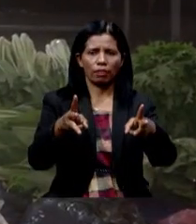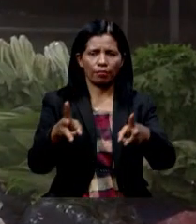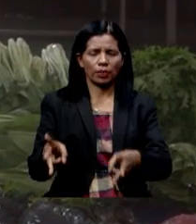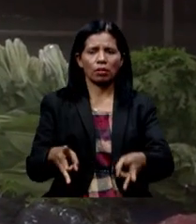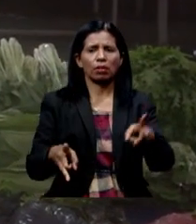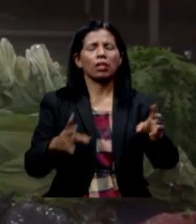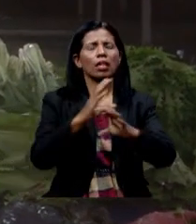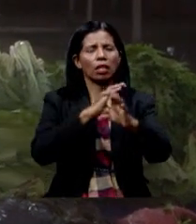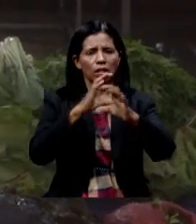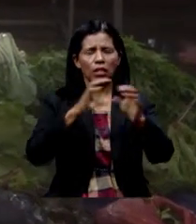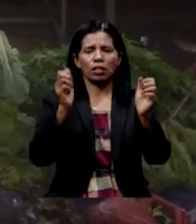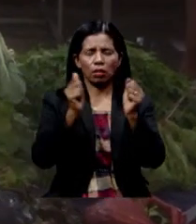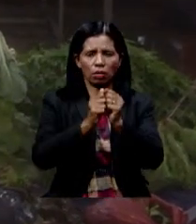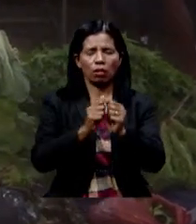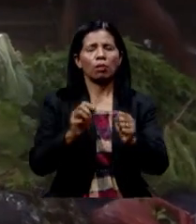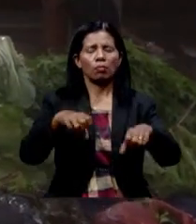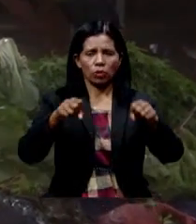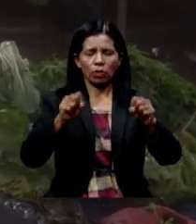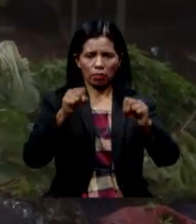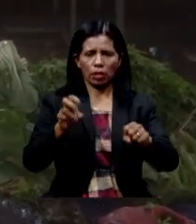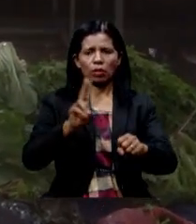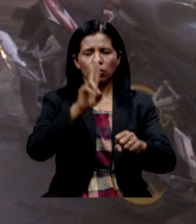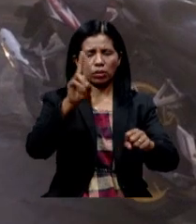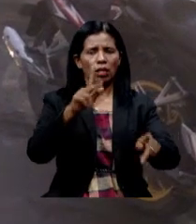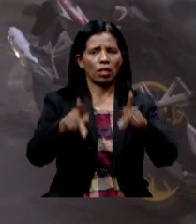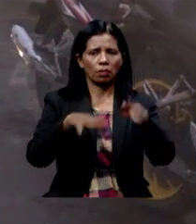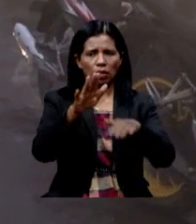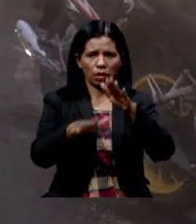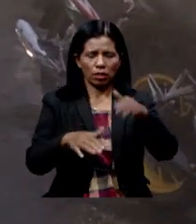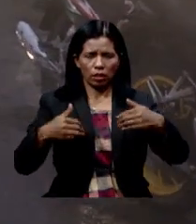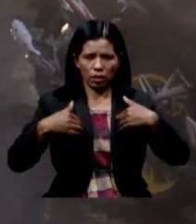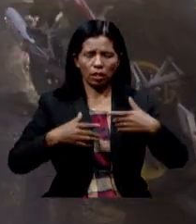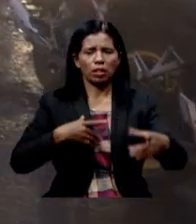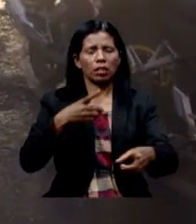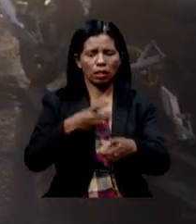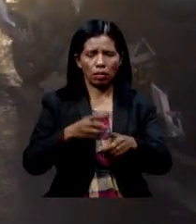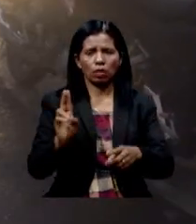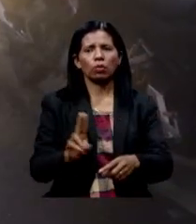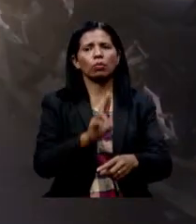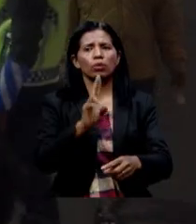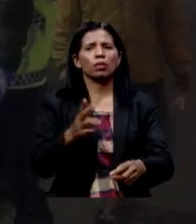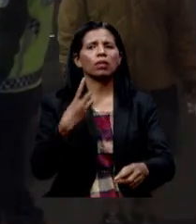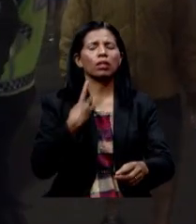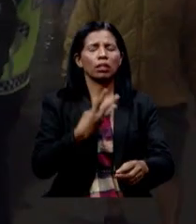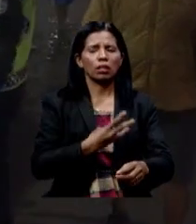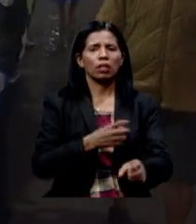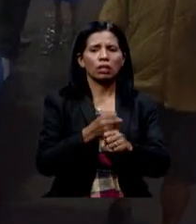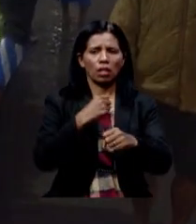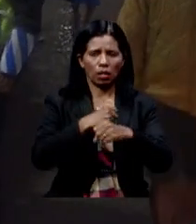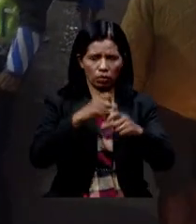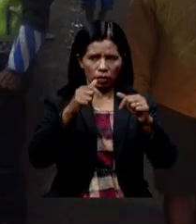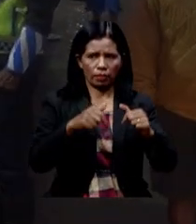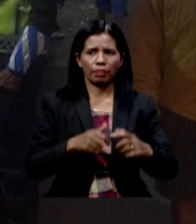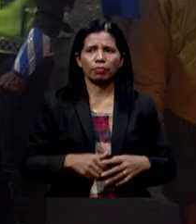careta ou motor bele utiliza, e ema lawain mos ia direto para utiliza. Portanto, ida nema ka ita se halo dene,